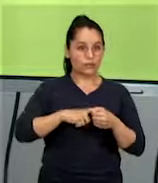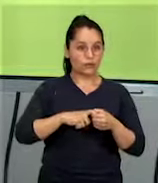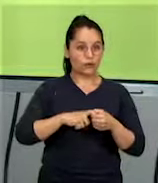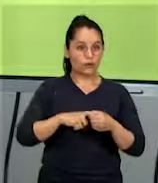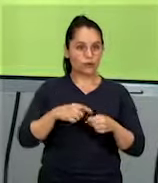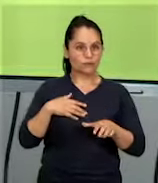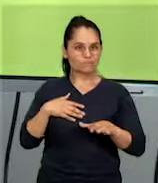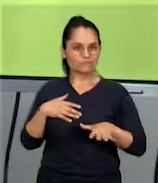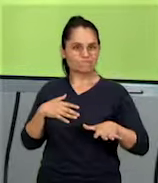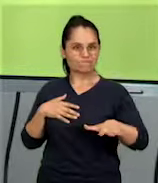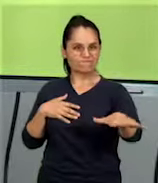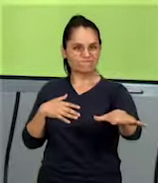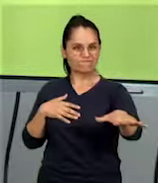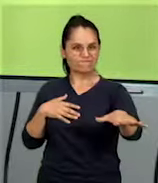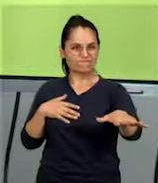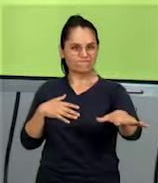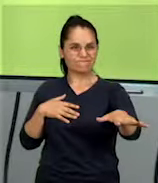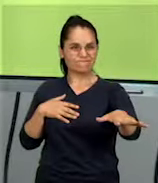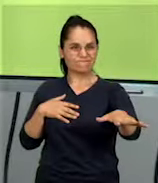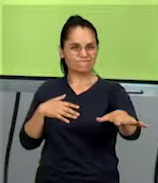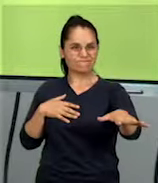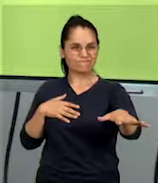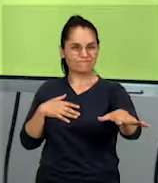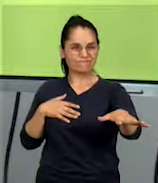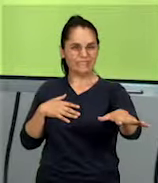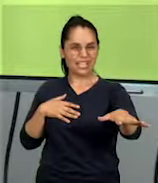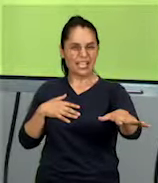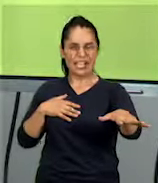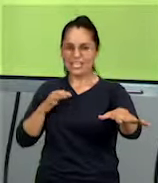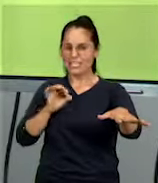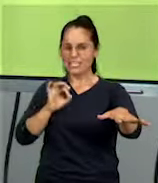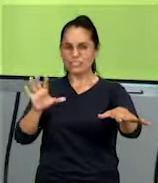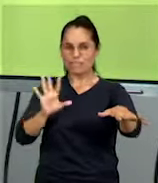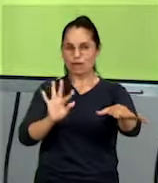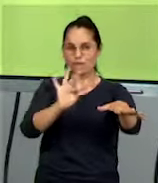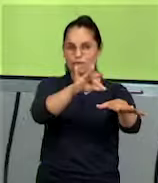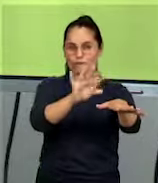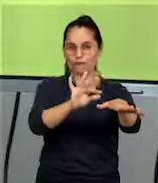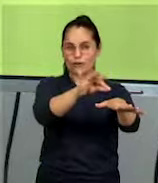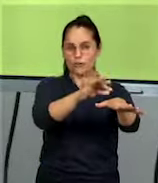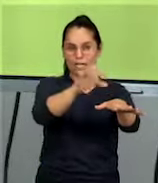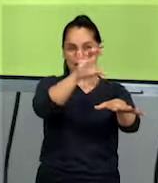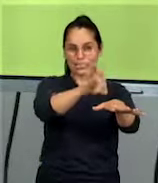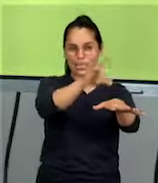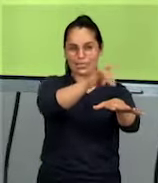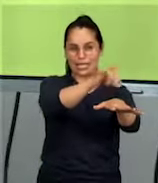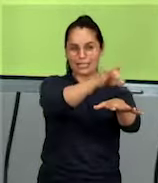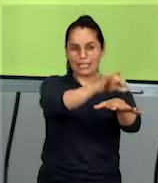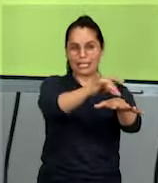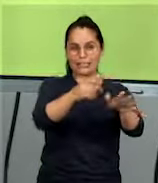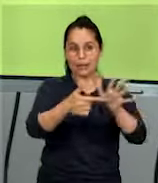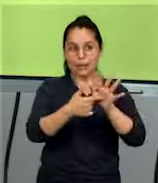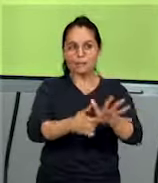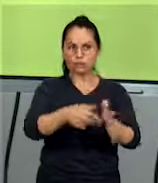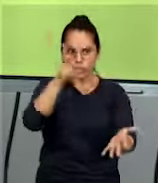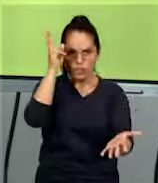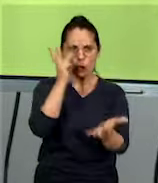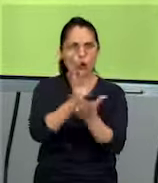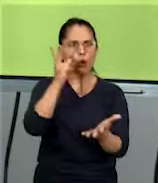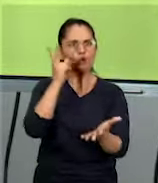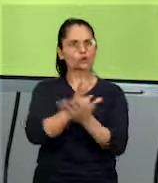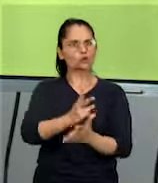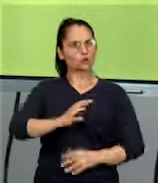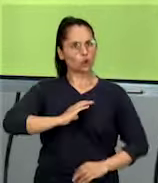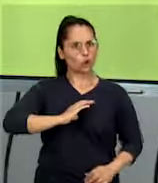mão também na luva e deixar as formiguinhas morderem a mão deles, para mostrar que eles